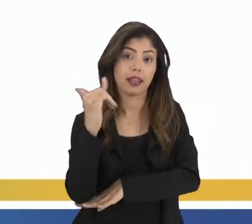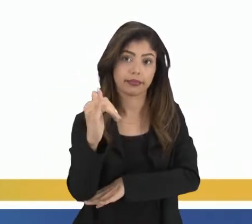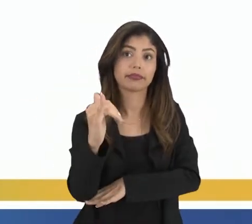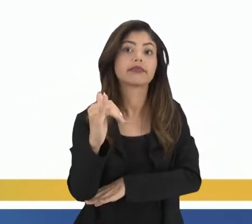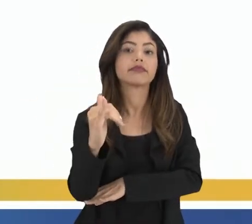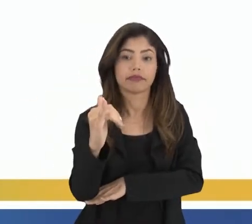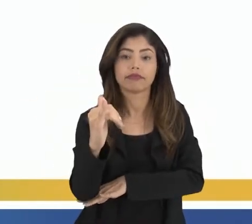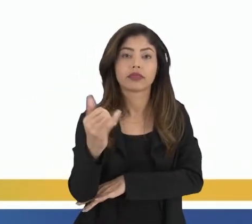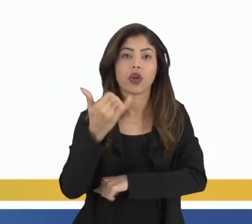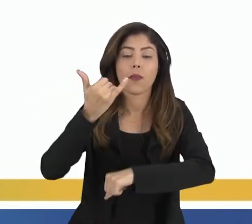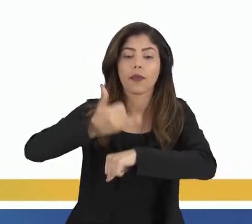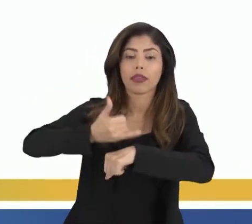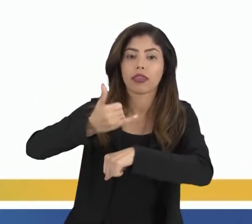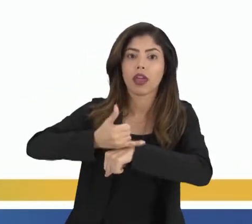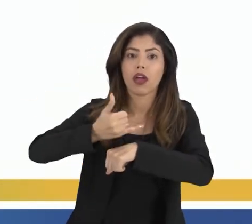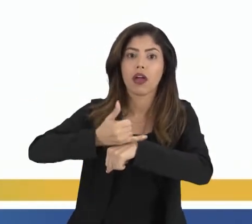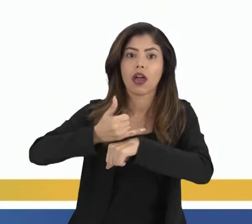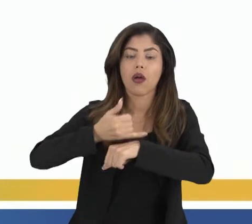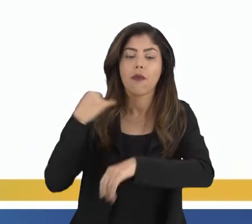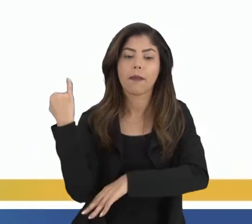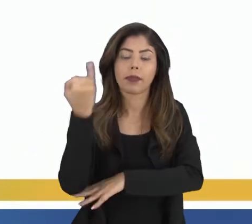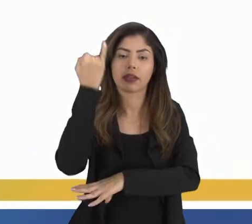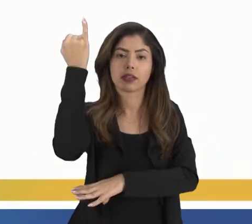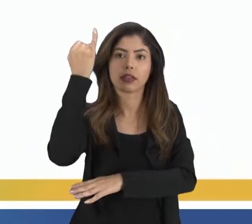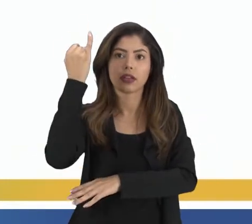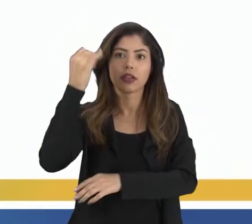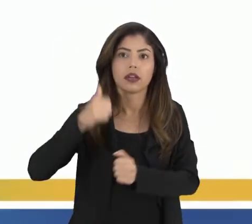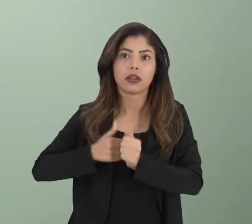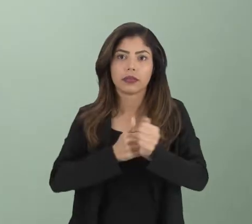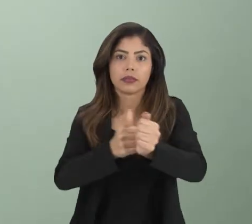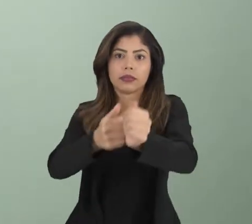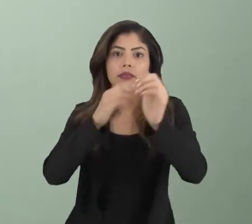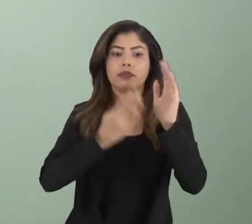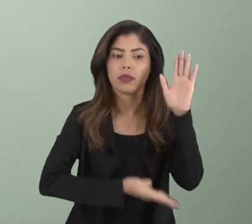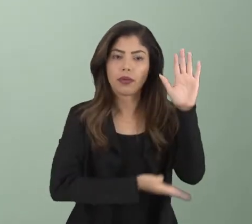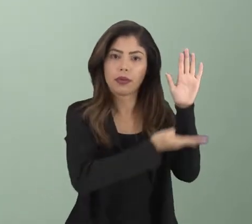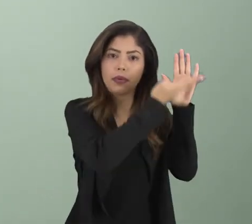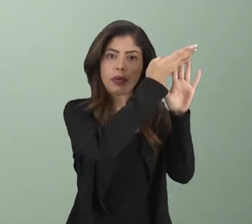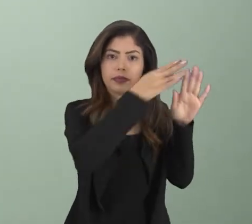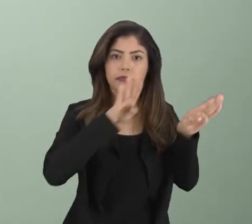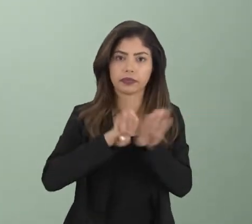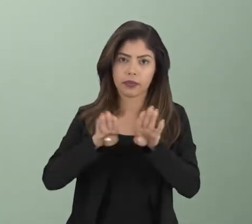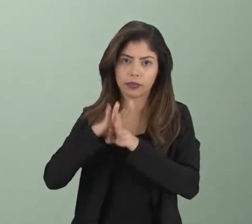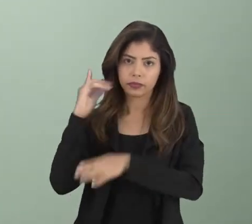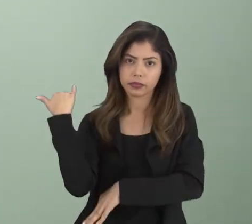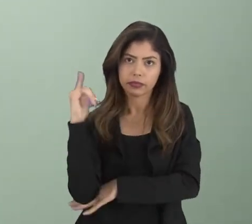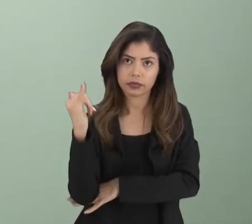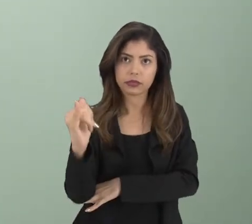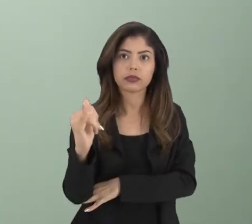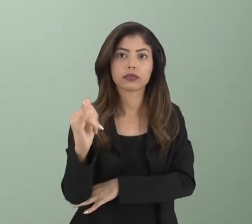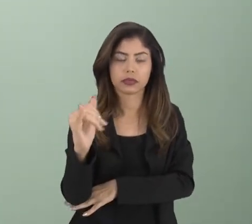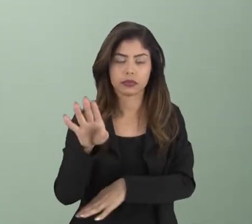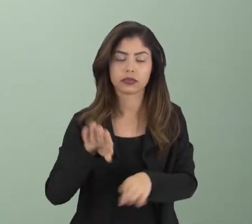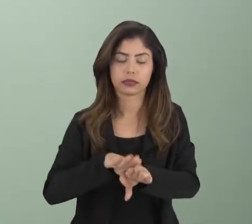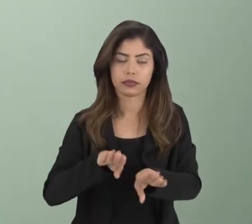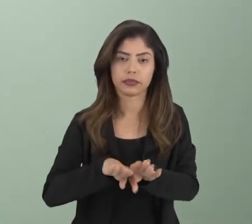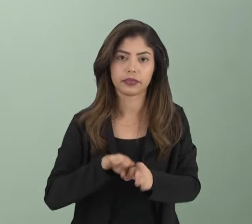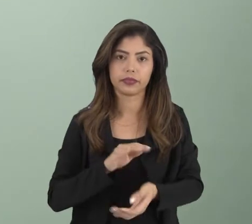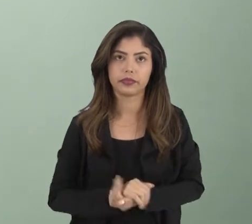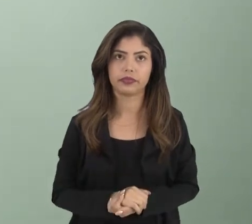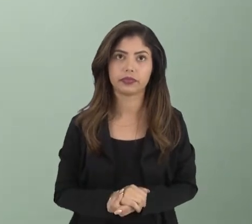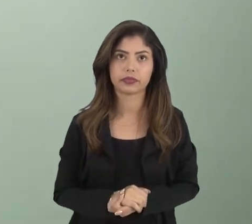dizer que os metais eles são os principais condutores de calor e os principais condutores de corrente elétrica.